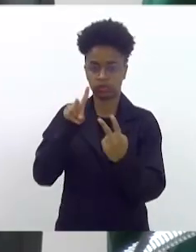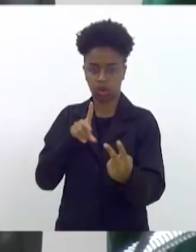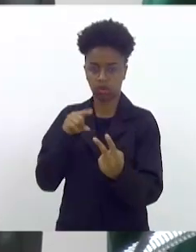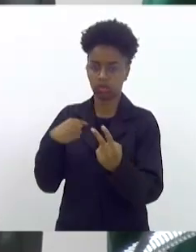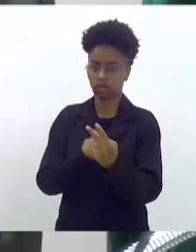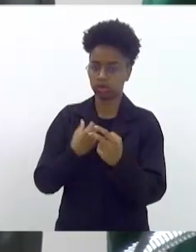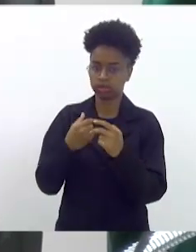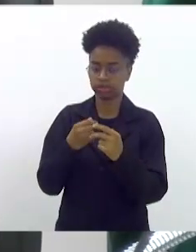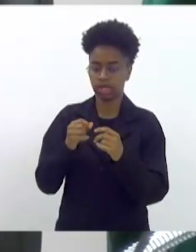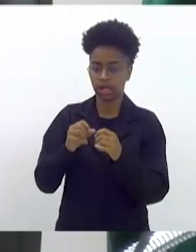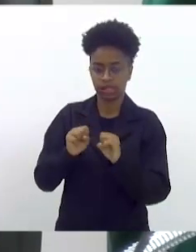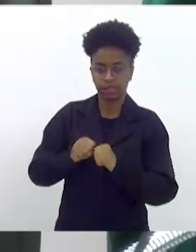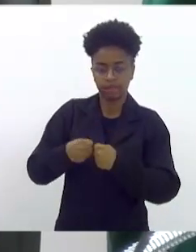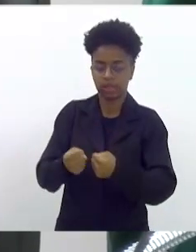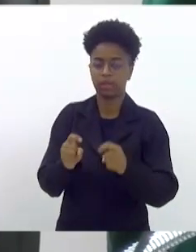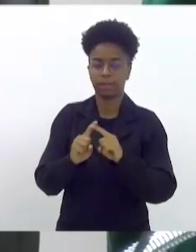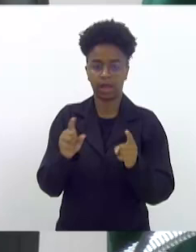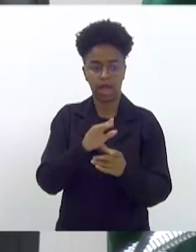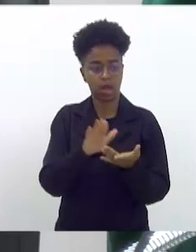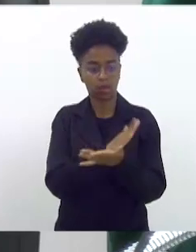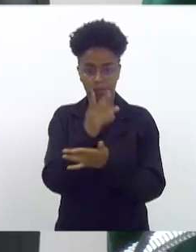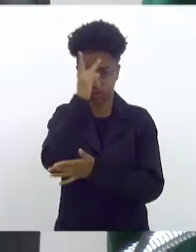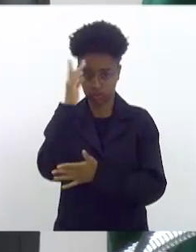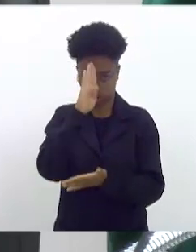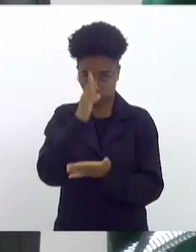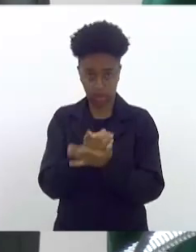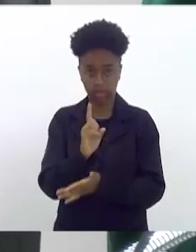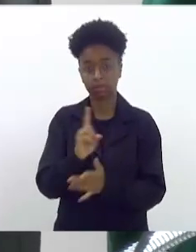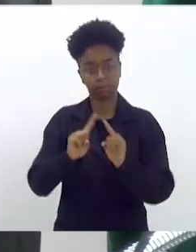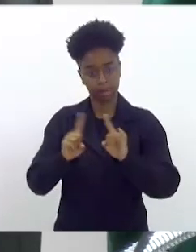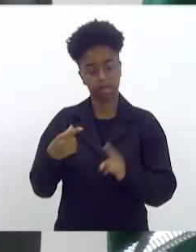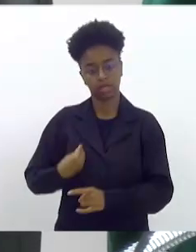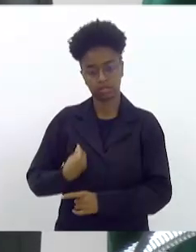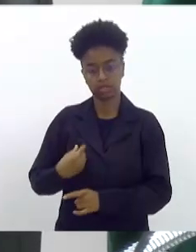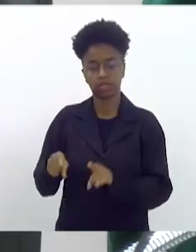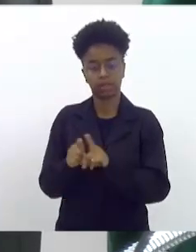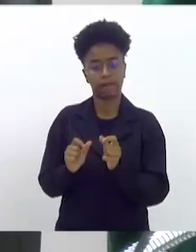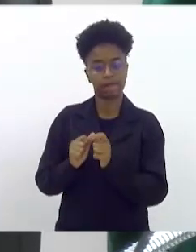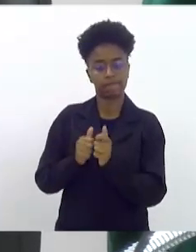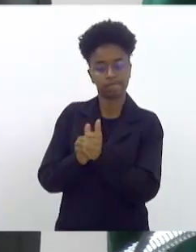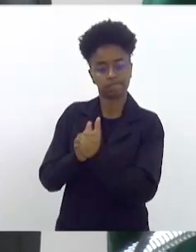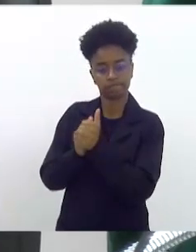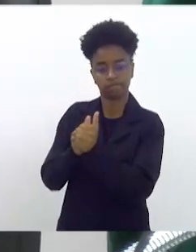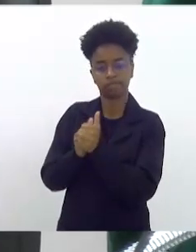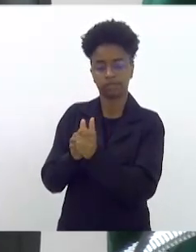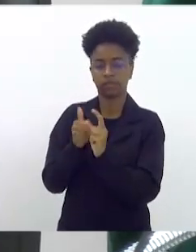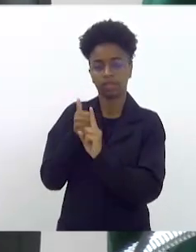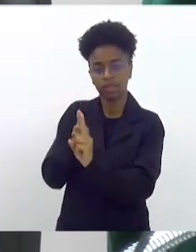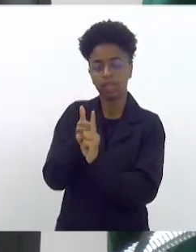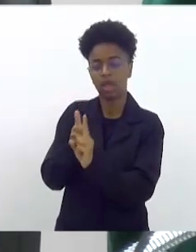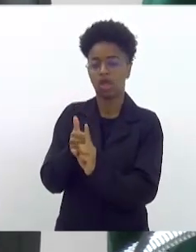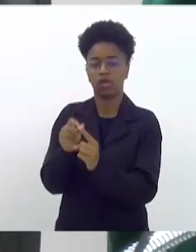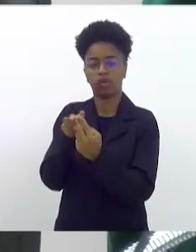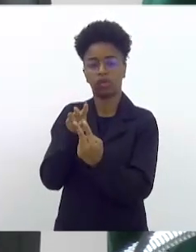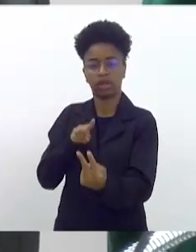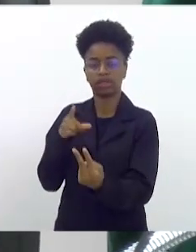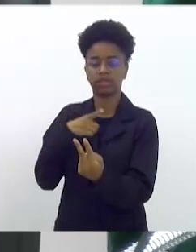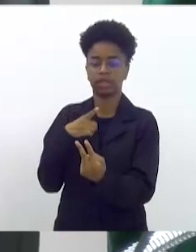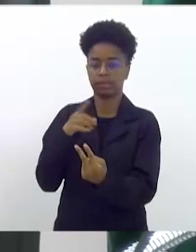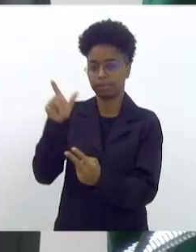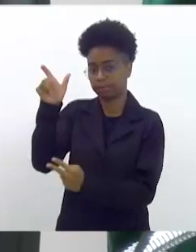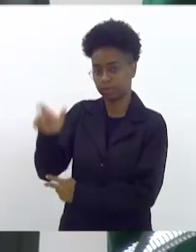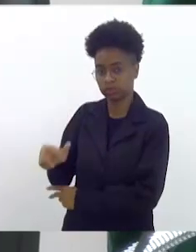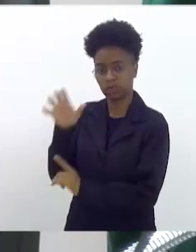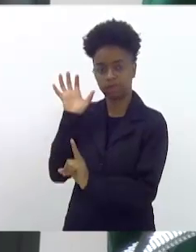muita gente não acredita, mas existe. Perseguição online, que é o stalking, é uma forma de violência psicológica em que o agressor, através